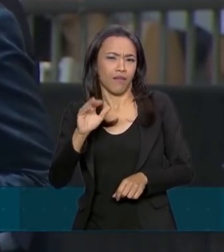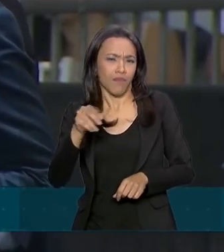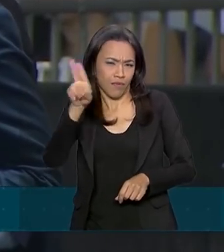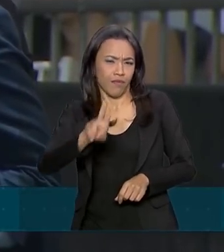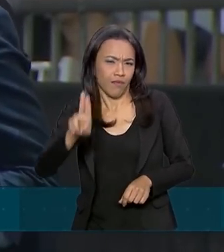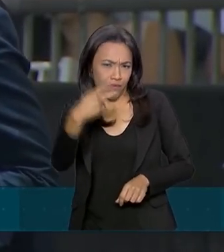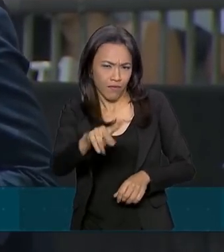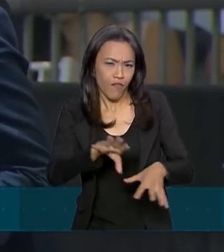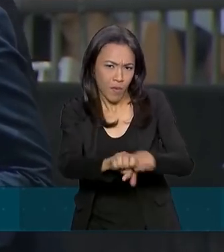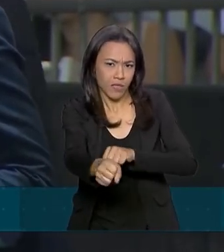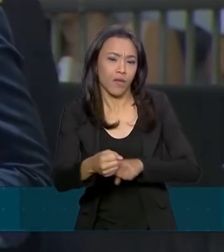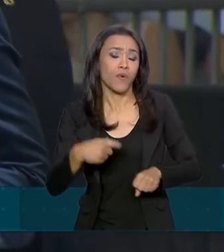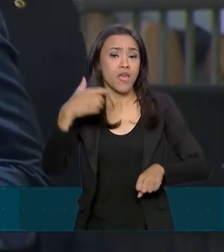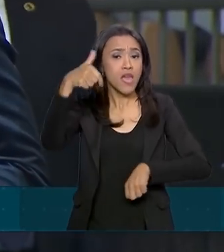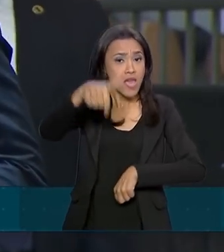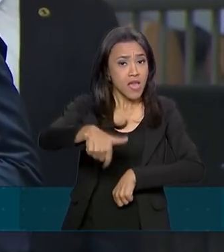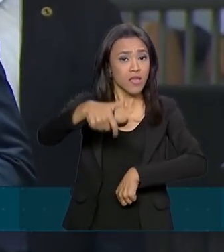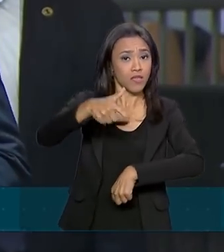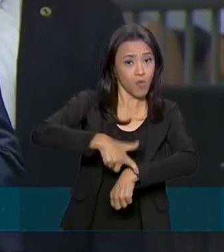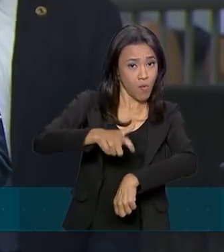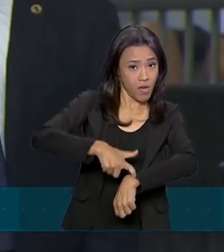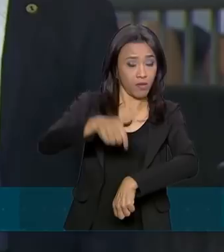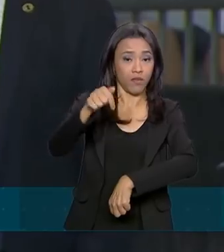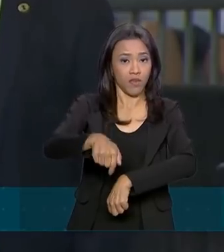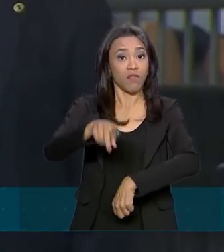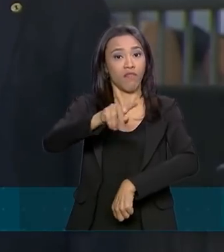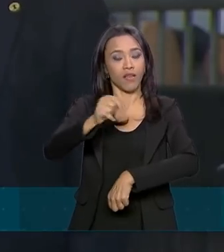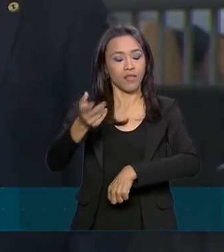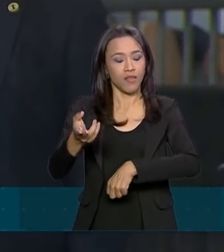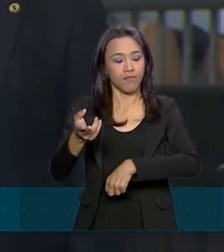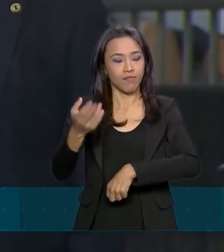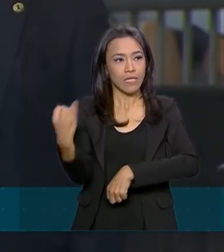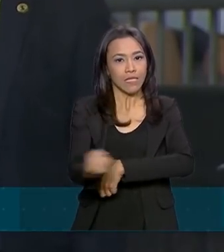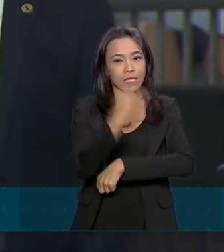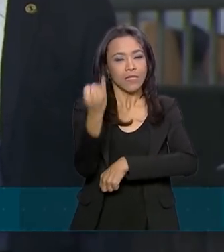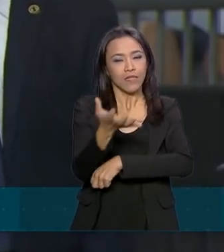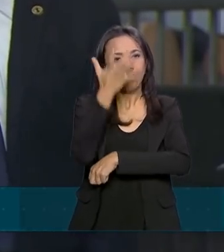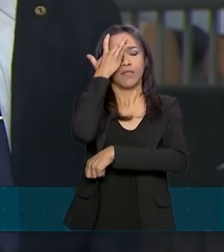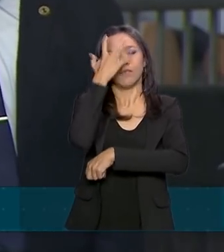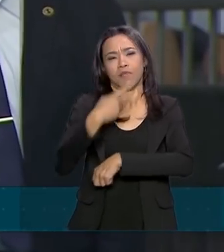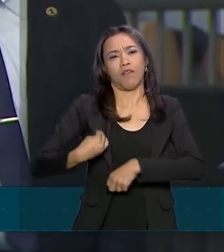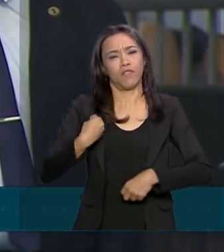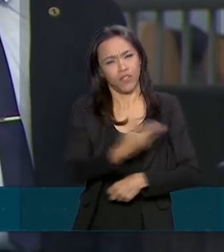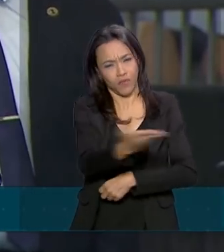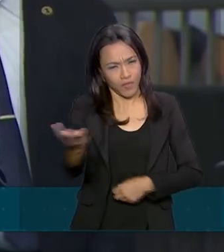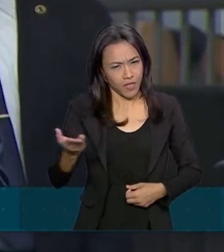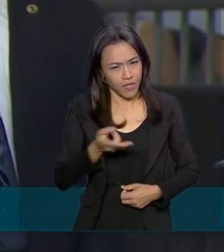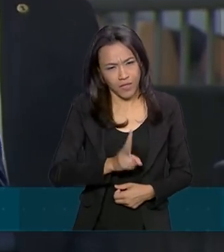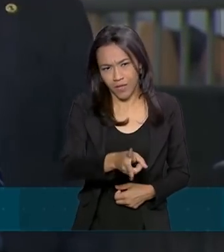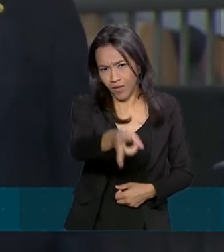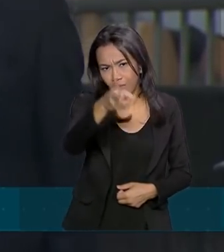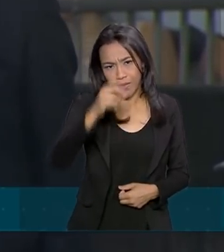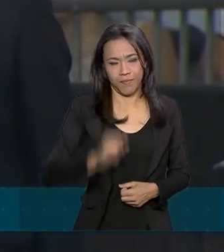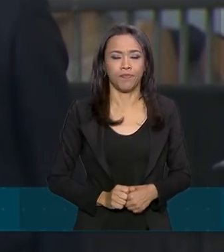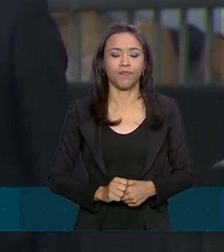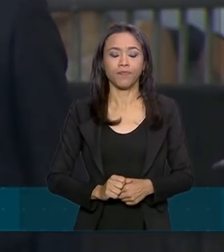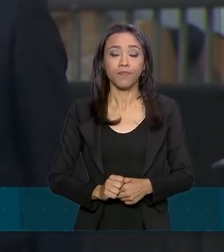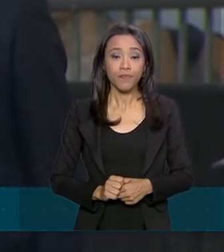esse momento vai marcar a vida de vocês para todo o sempre. Mais